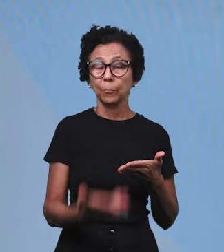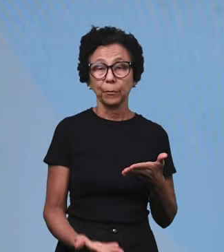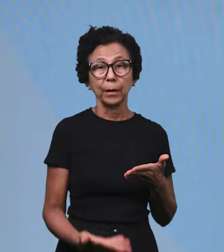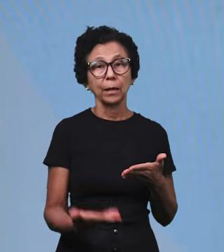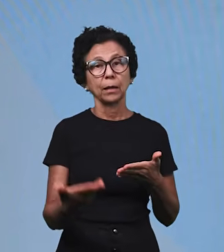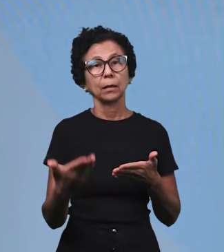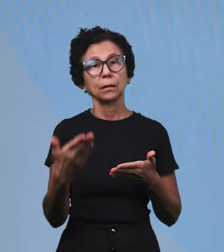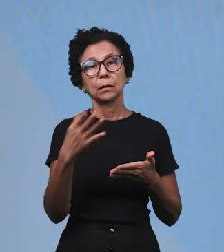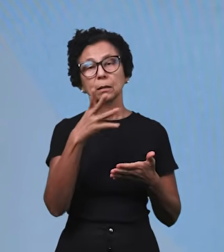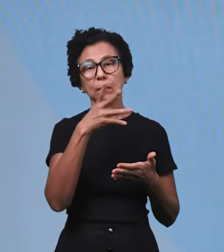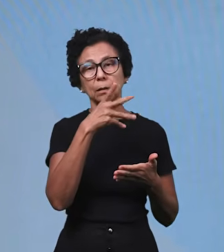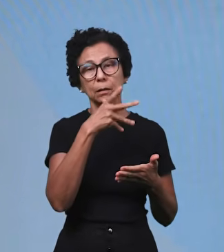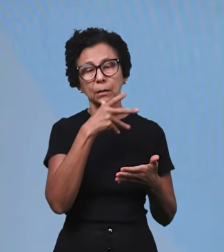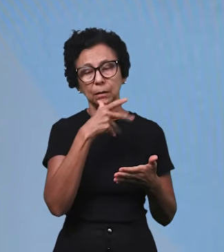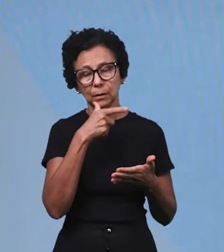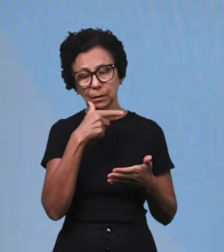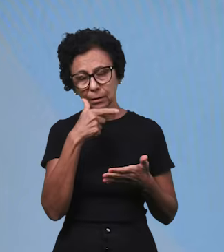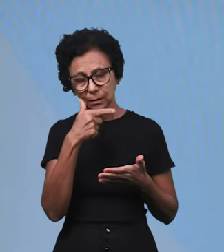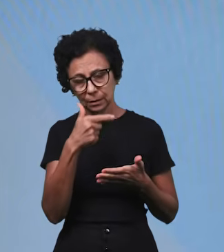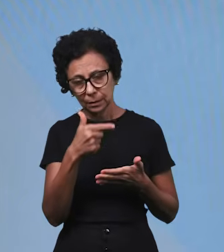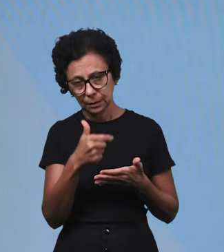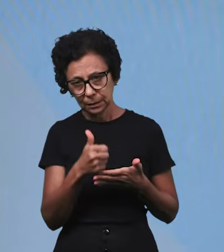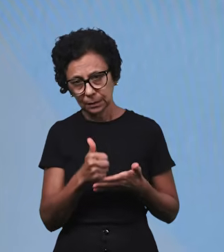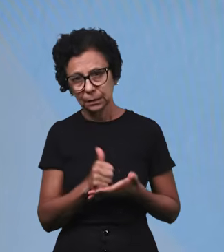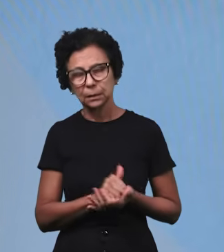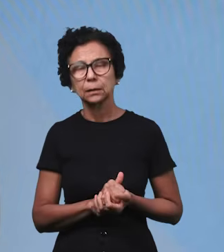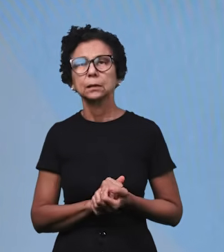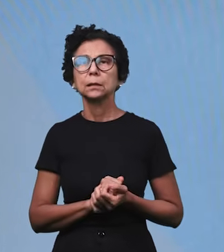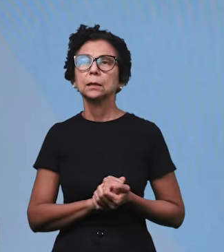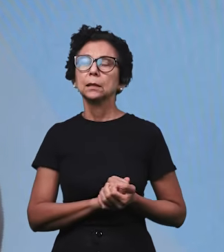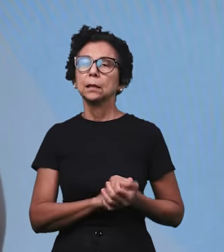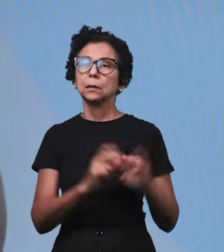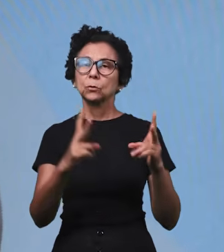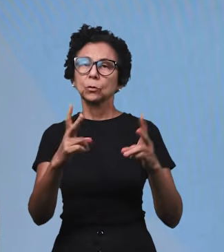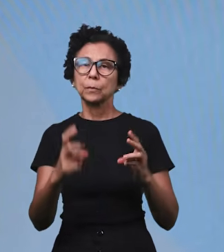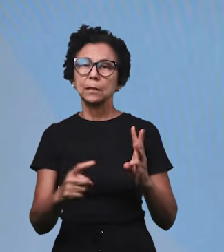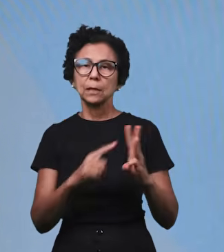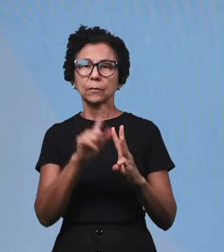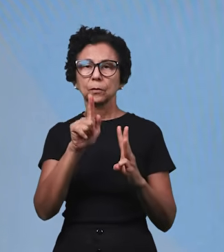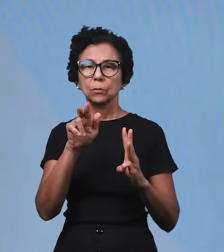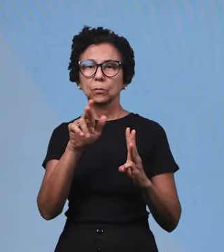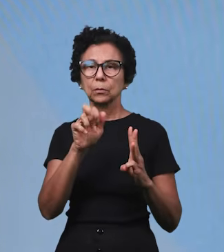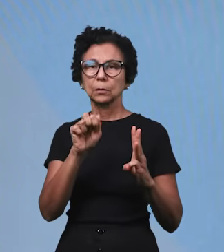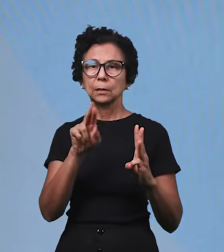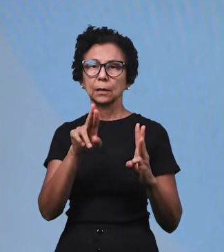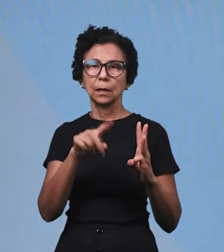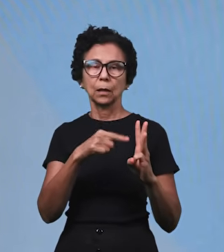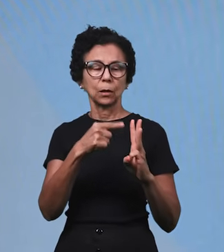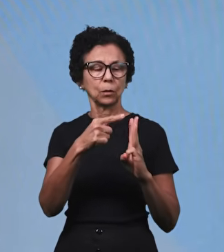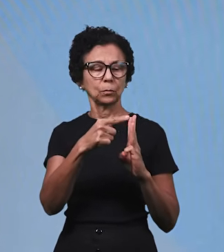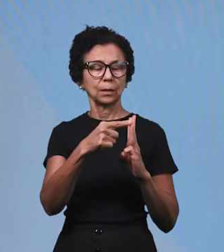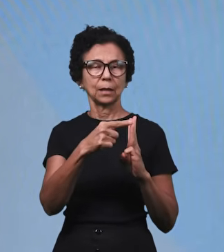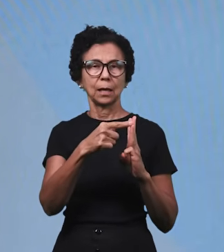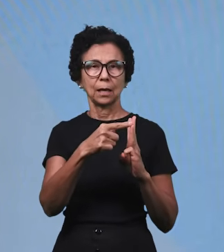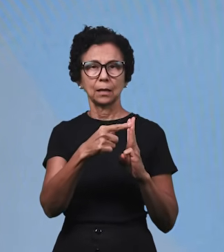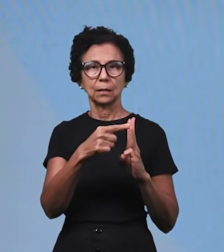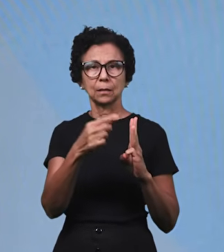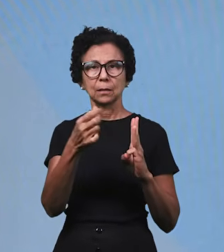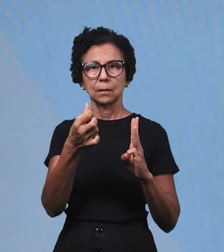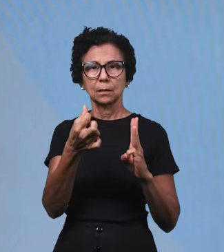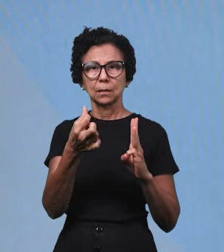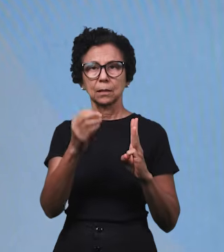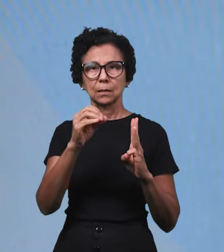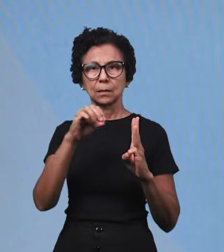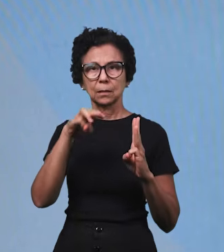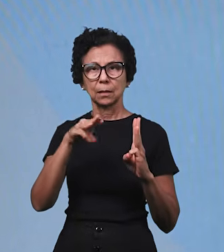geralmente irreversível, né? A gente via muito a partir do grau 3, quando o ritmo de filtração fica menor que 60